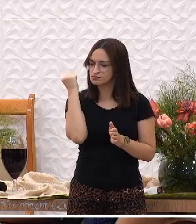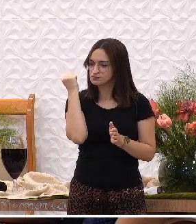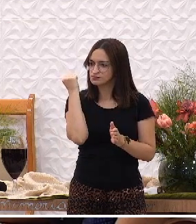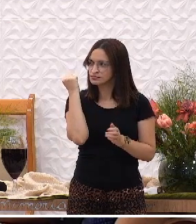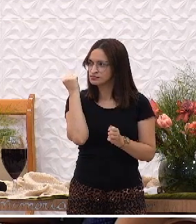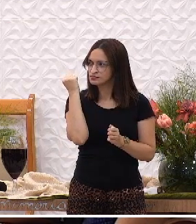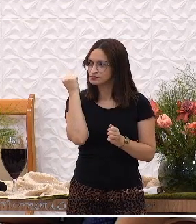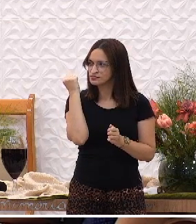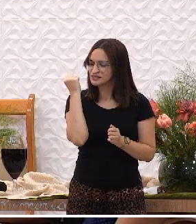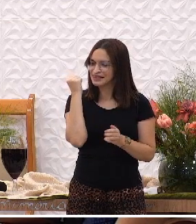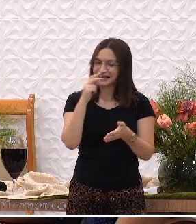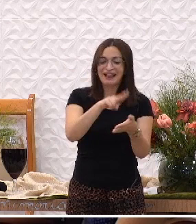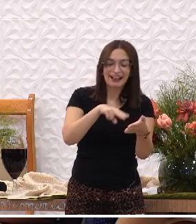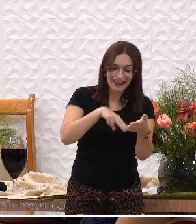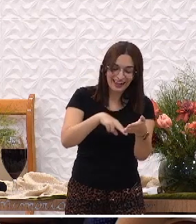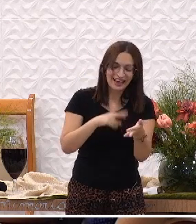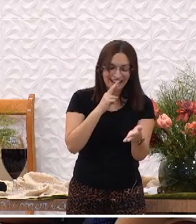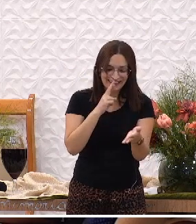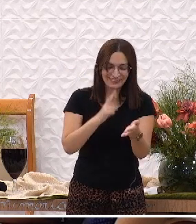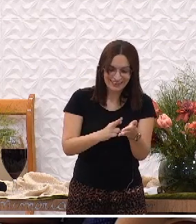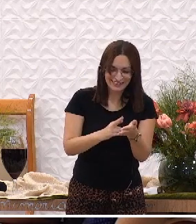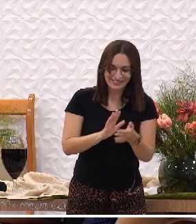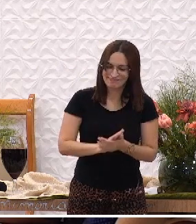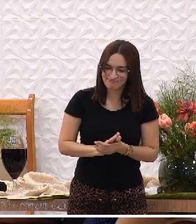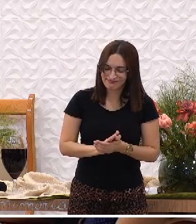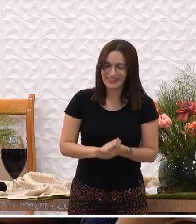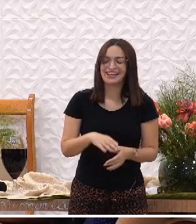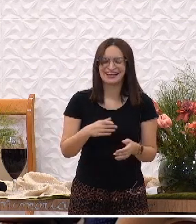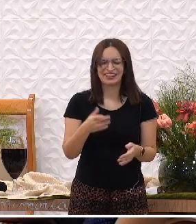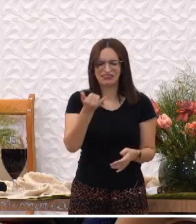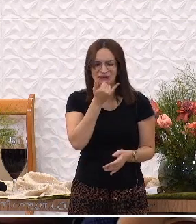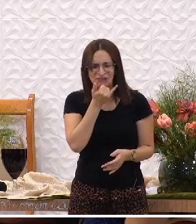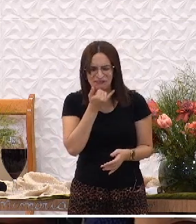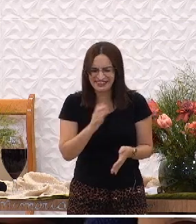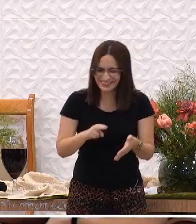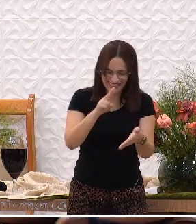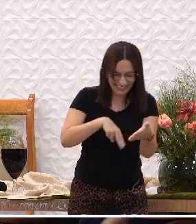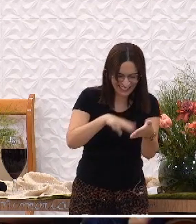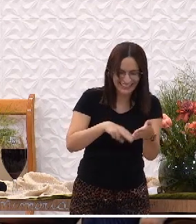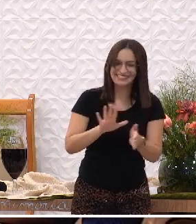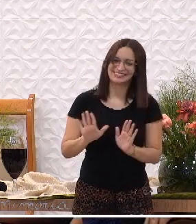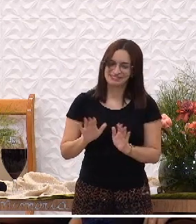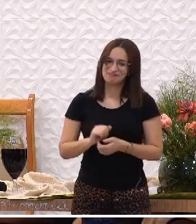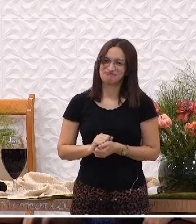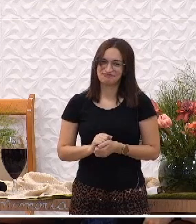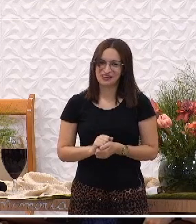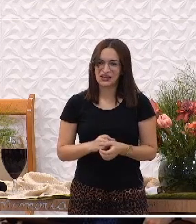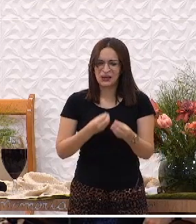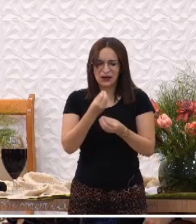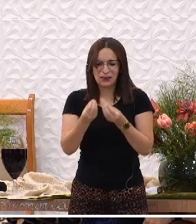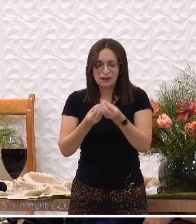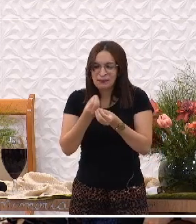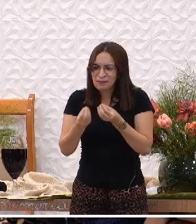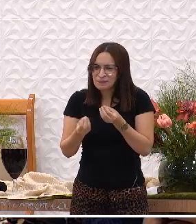acho que eu não li a pergunta, só li a resposta, né? Agora eu vou ler a pergunta também. Como se alimentam do corpo e do sangue de